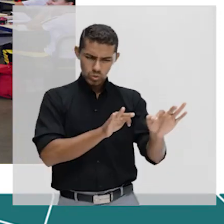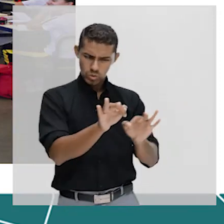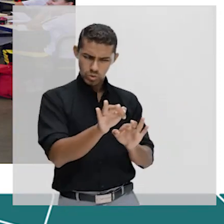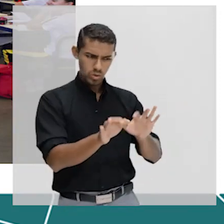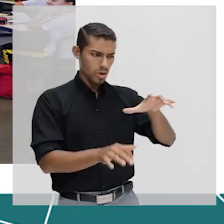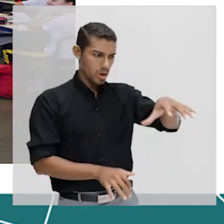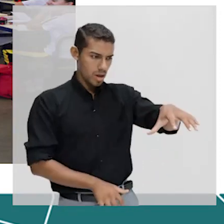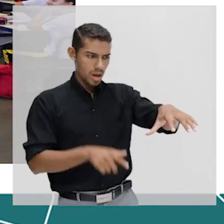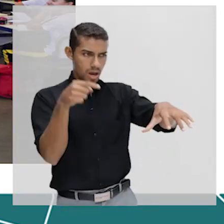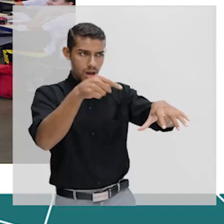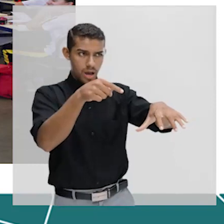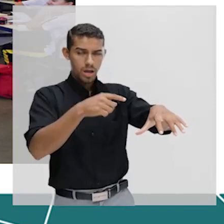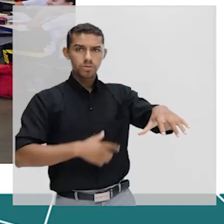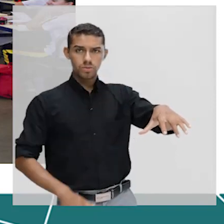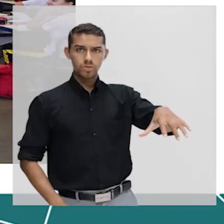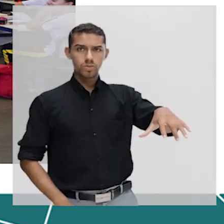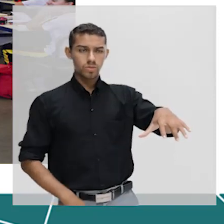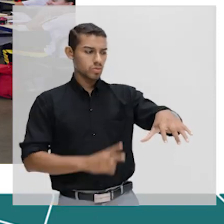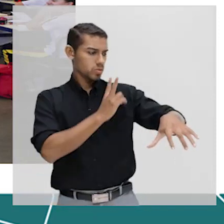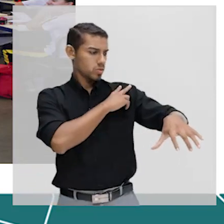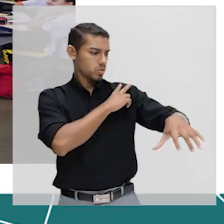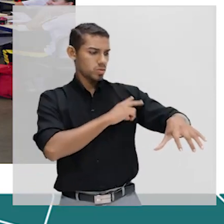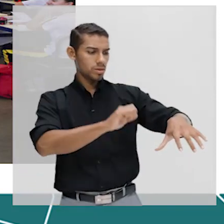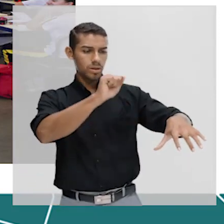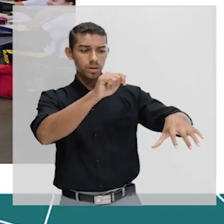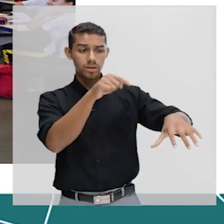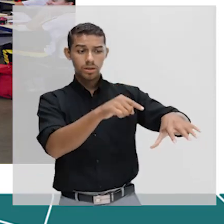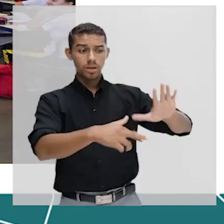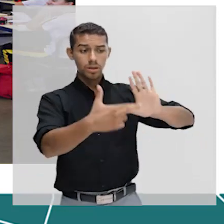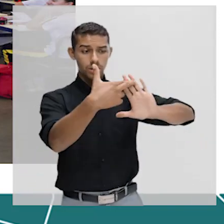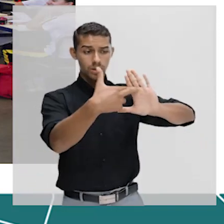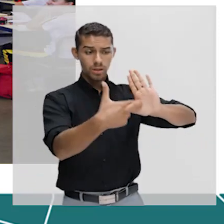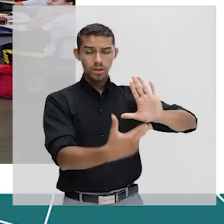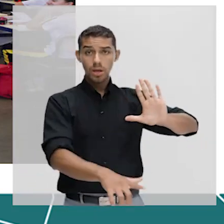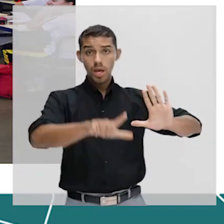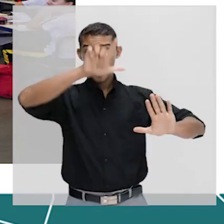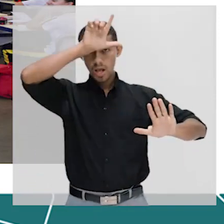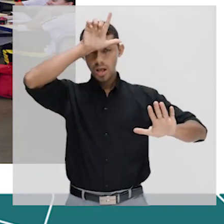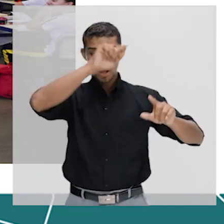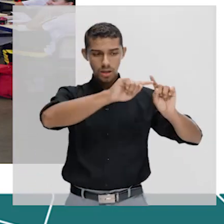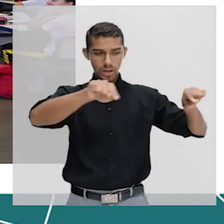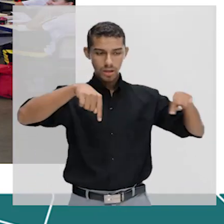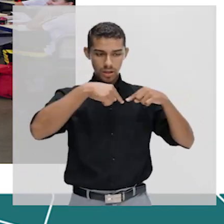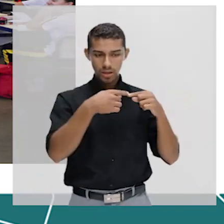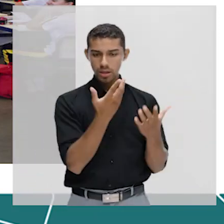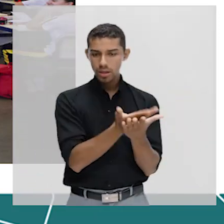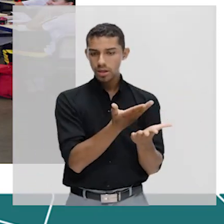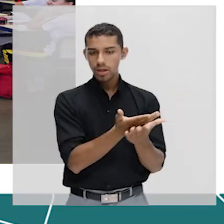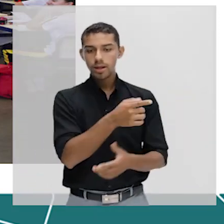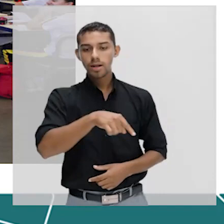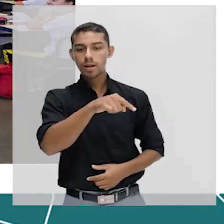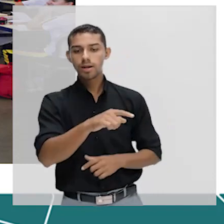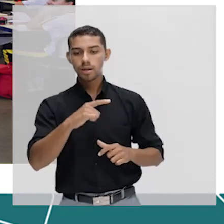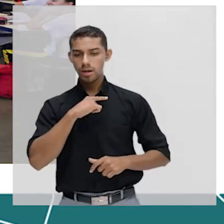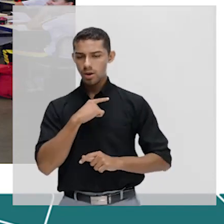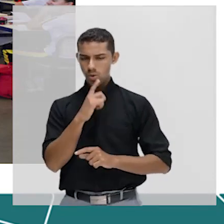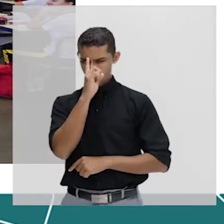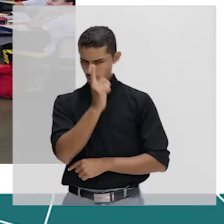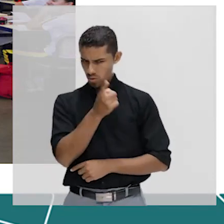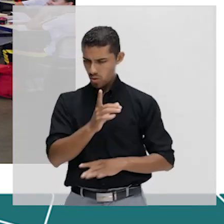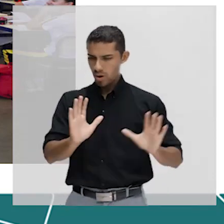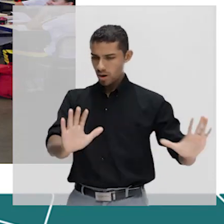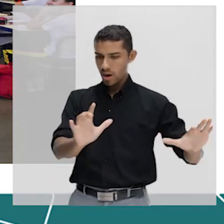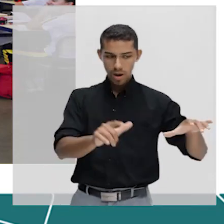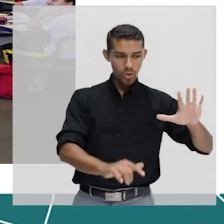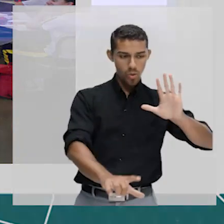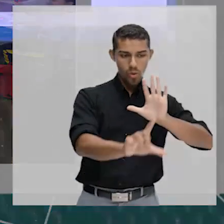da 200, né? Então, líder de sala, regras de convivência. Então, a partir dali, tu tem uma questão de hierarquia, uma questão de ordem.